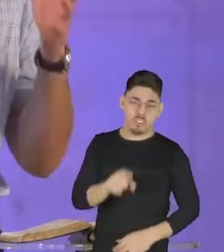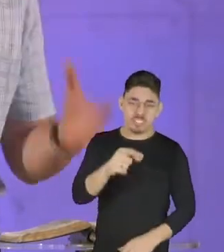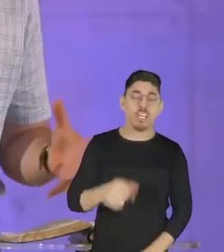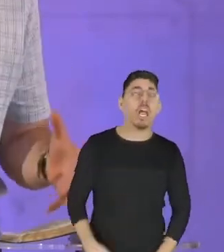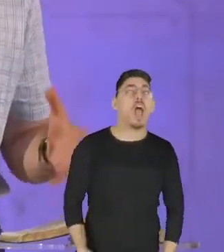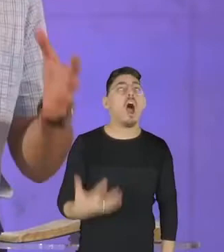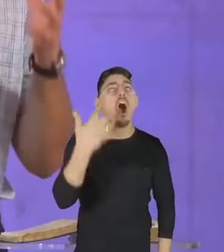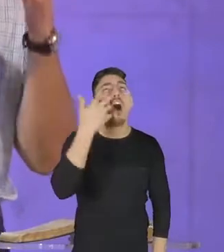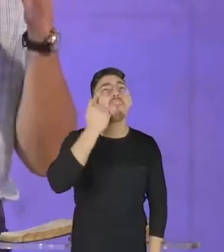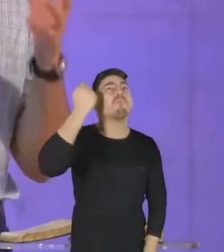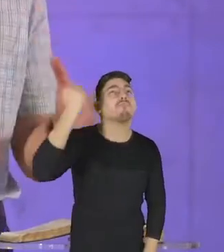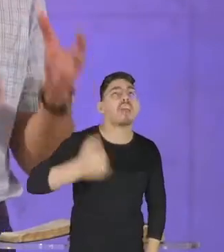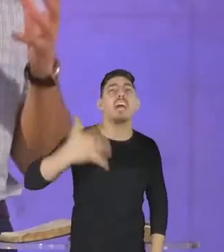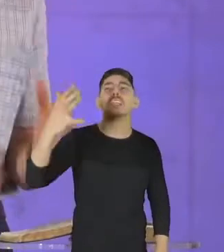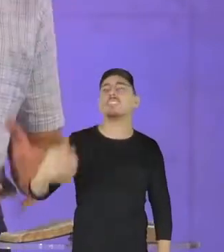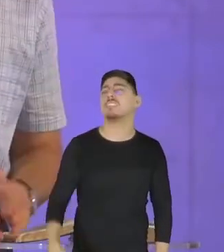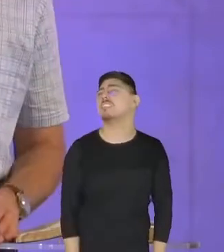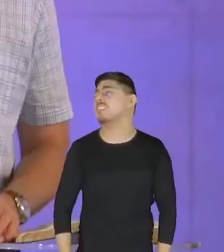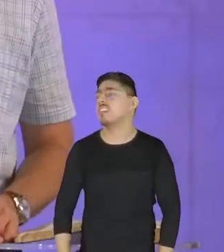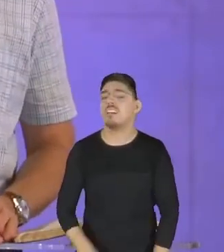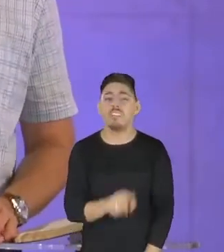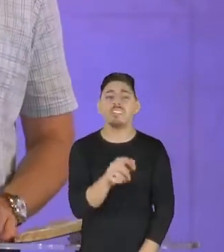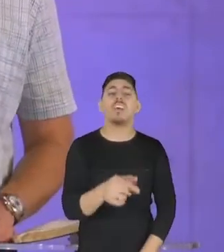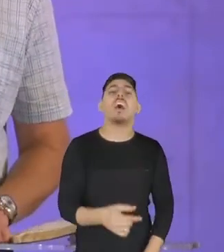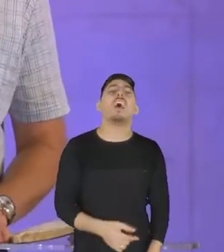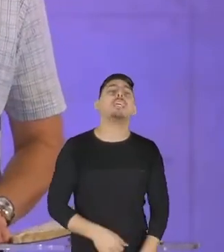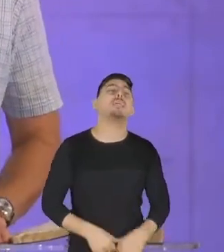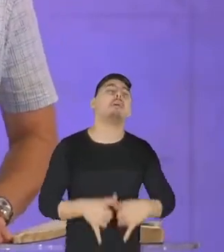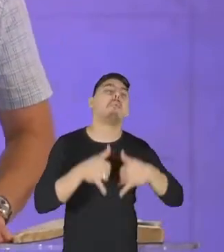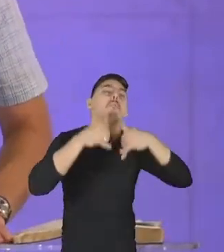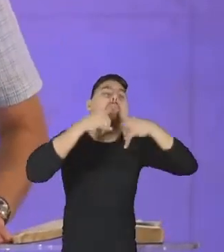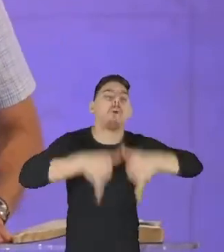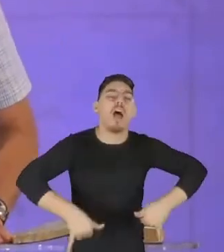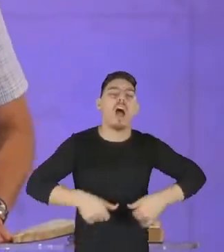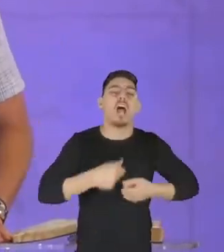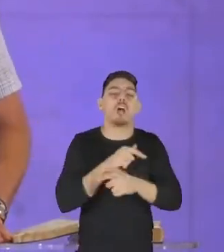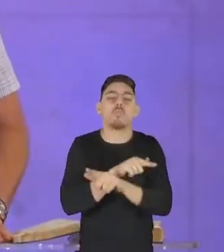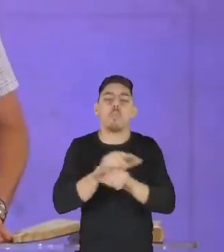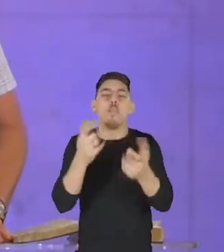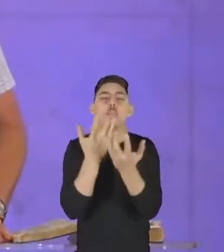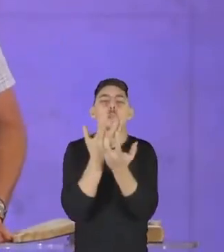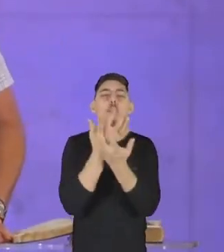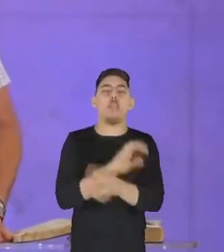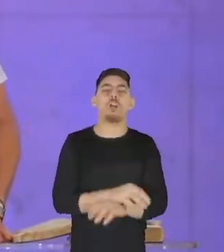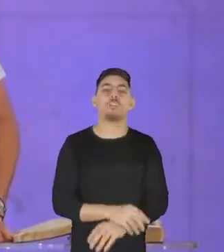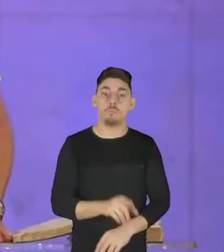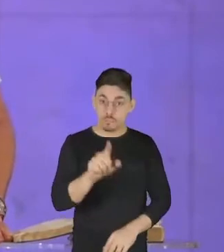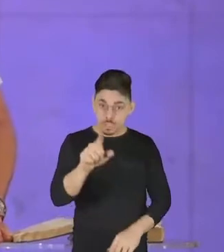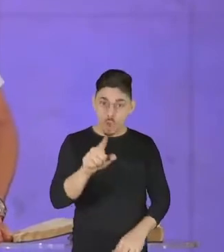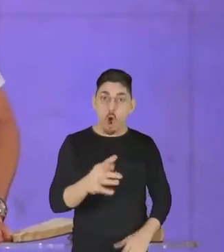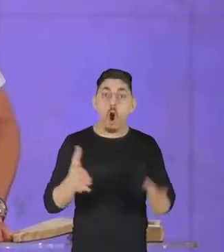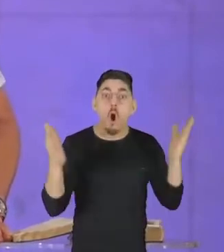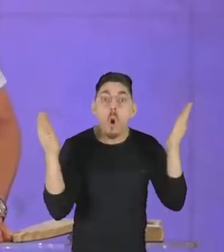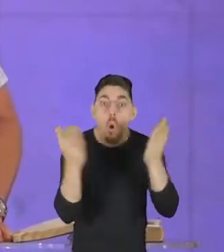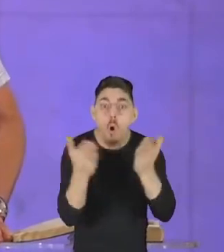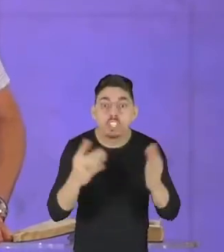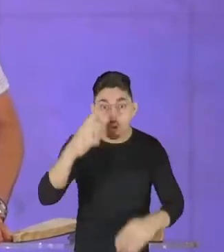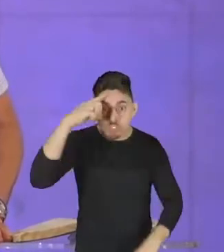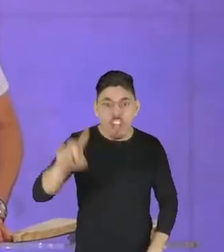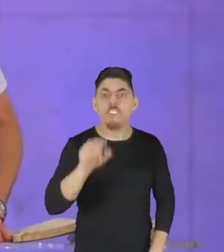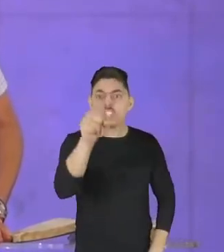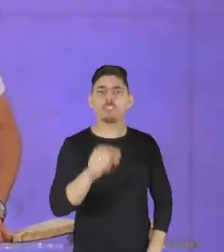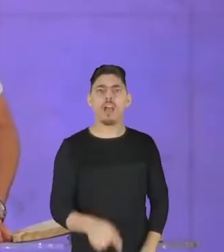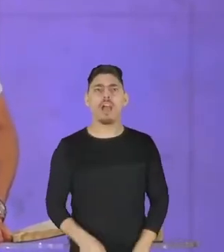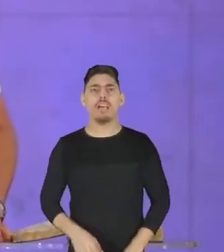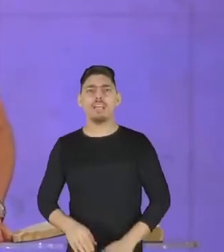fica insatisfeito, você está estagnado no deserto. E eu digo para você, hoje é o dia de você deixar o deserto para trás.